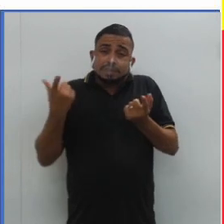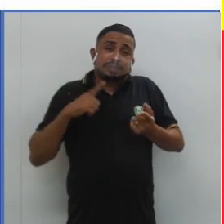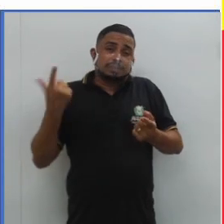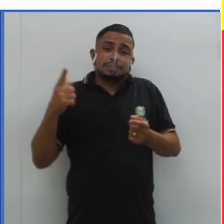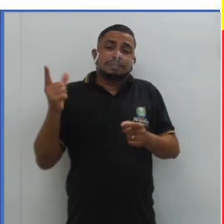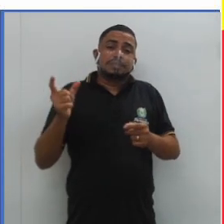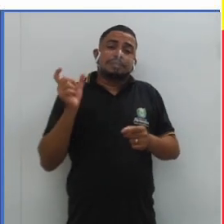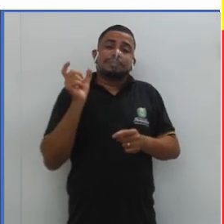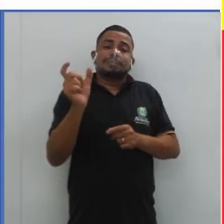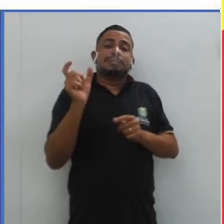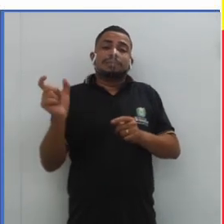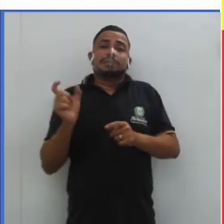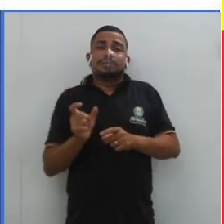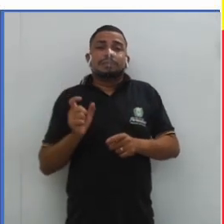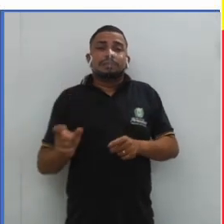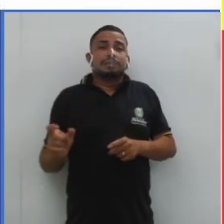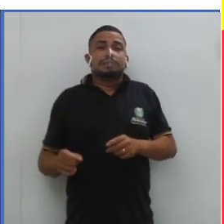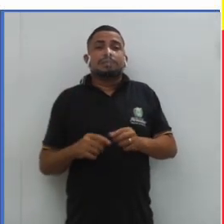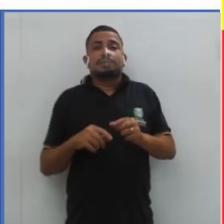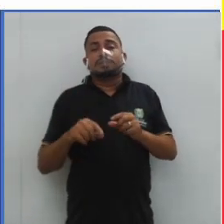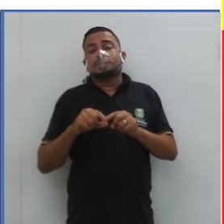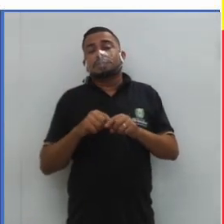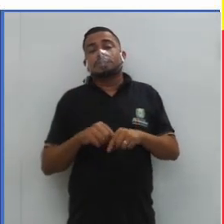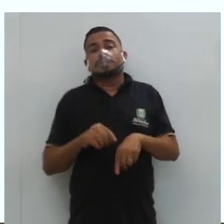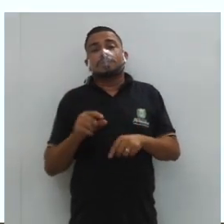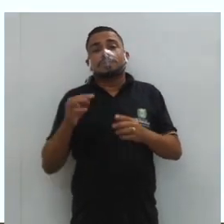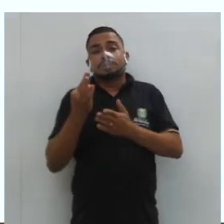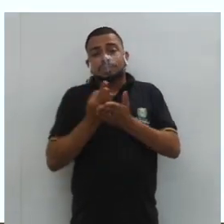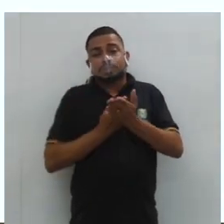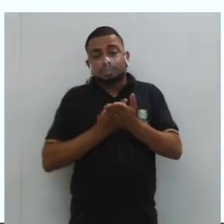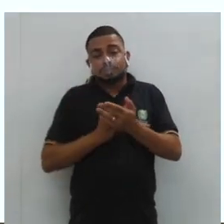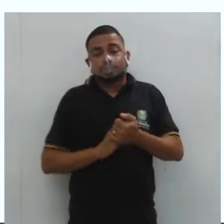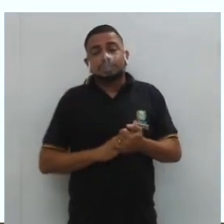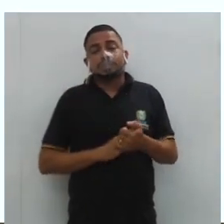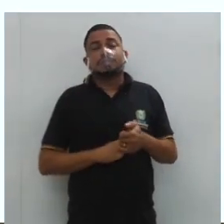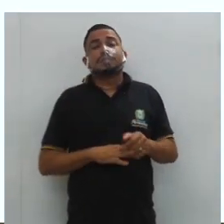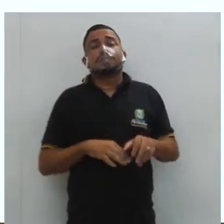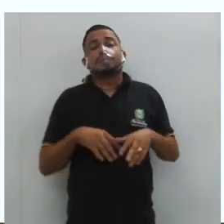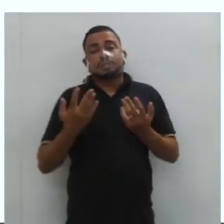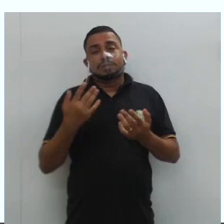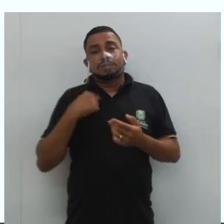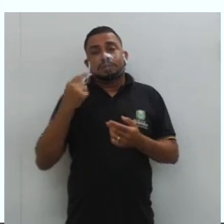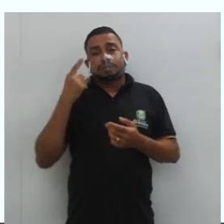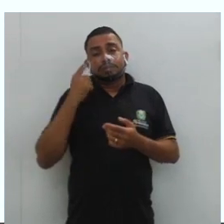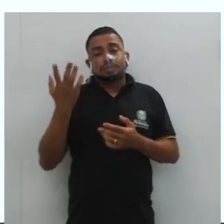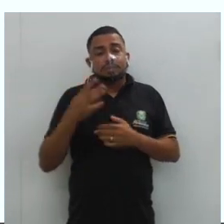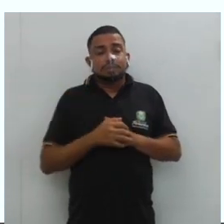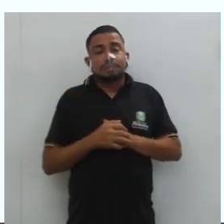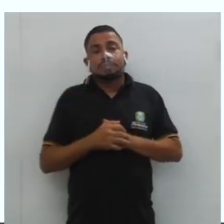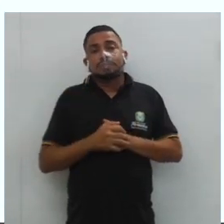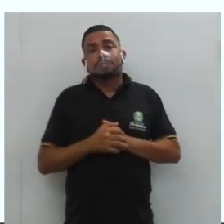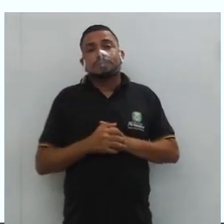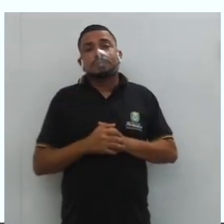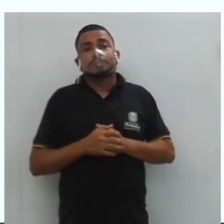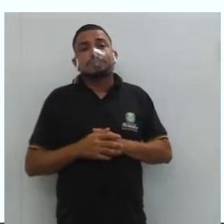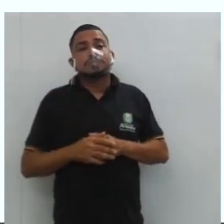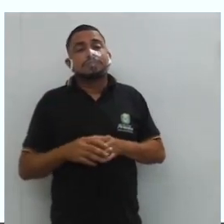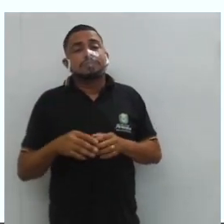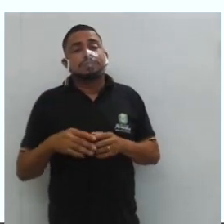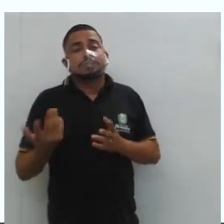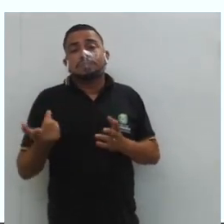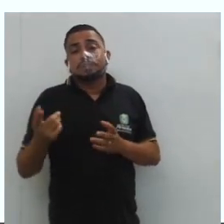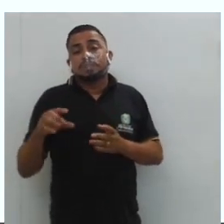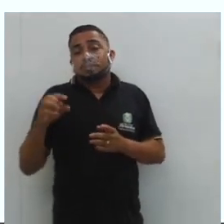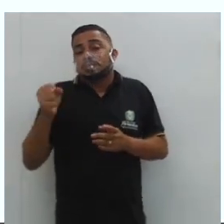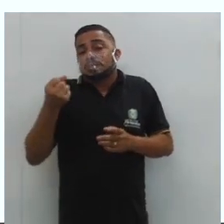né, o textozinho que tem no quadrinho. A gente pega uma história em quadrinho, você vê que as imagens elas são desenhadas em sequência, né, e tem um balãozinho com um